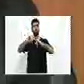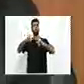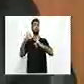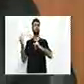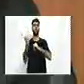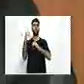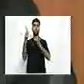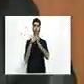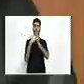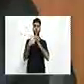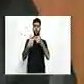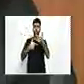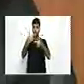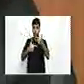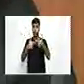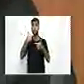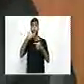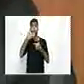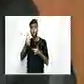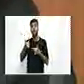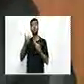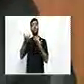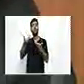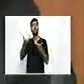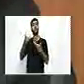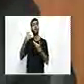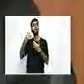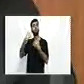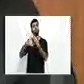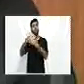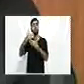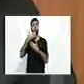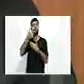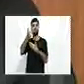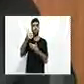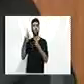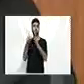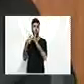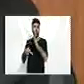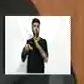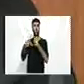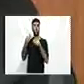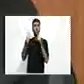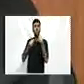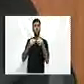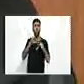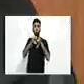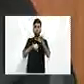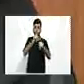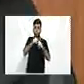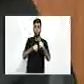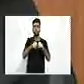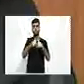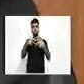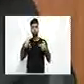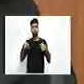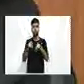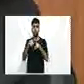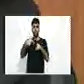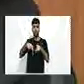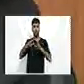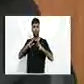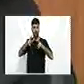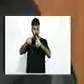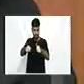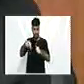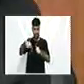Senhor Na tentativa de fazer realmente funcionar a coleta de lixo a questão da limpeza pública como um